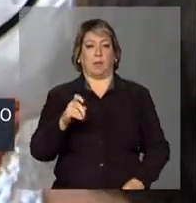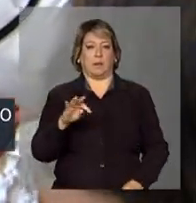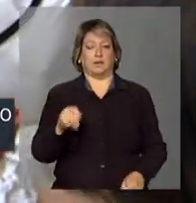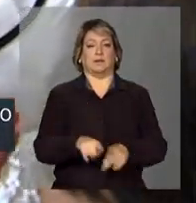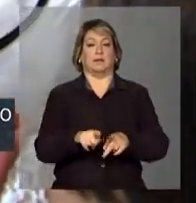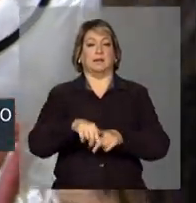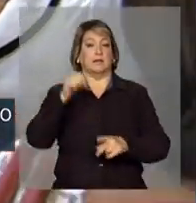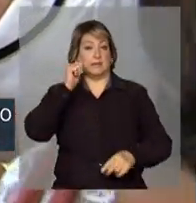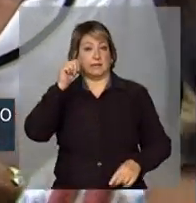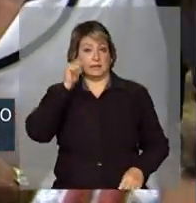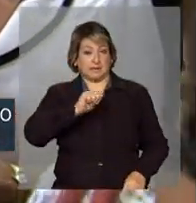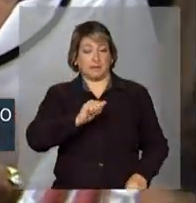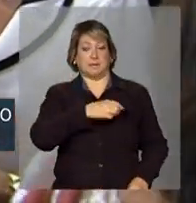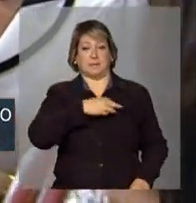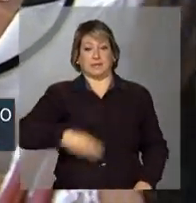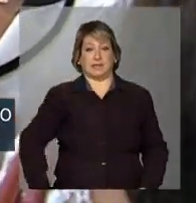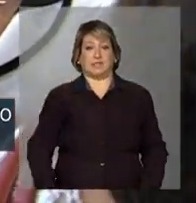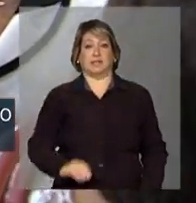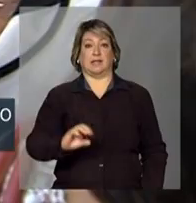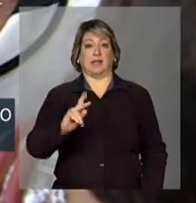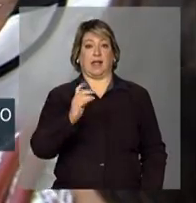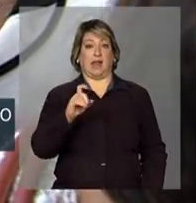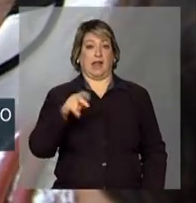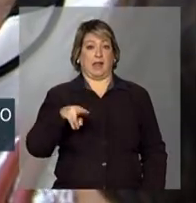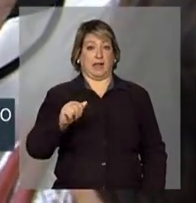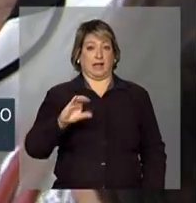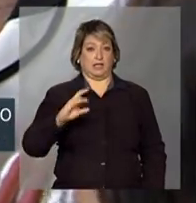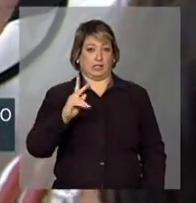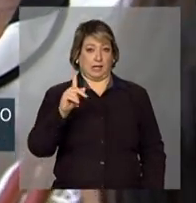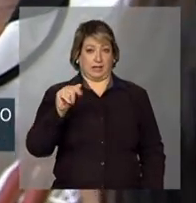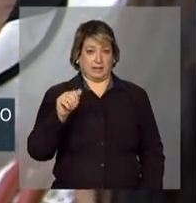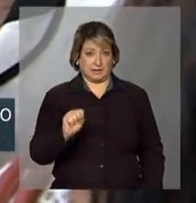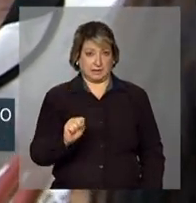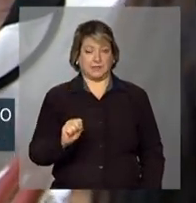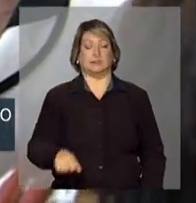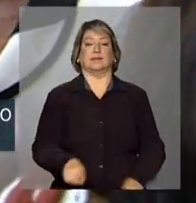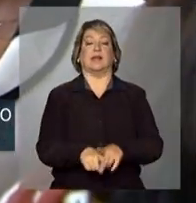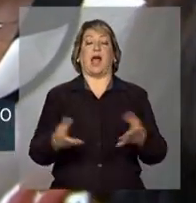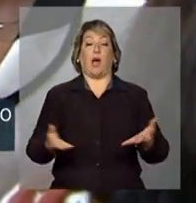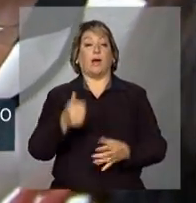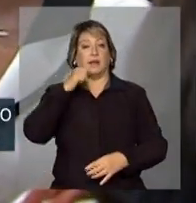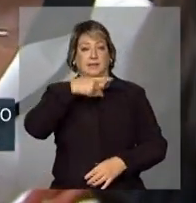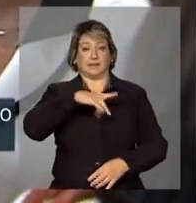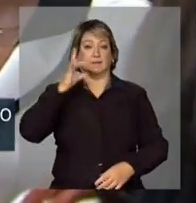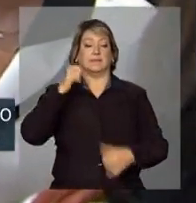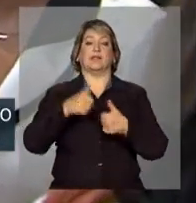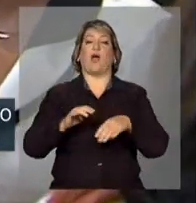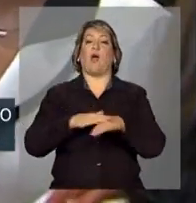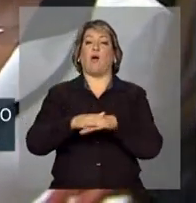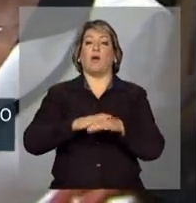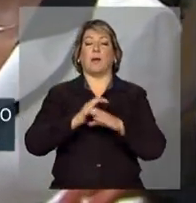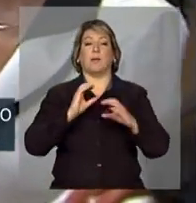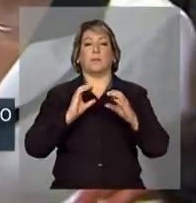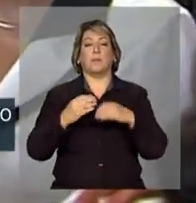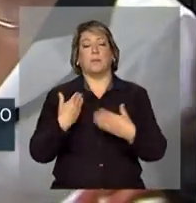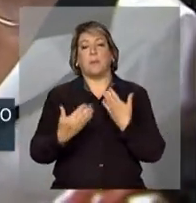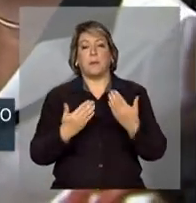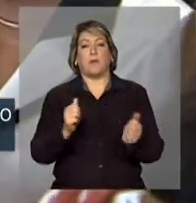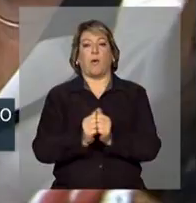Secretaria de Comunicação Social, Helena Chagas. Ela está conversando agora com o padre Antônio